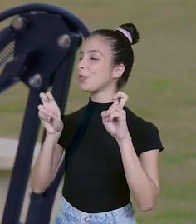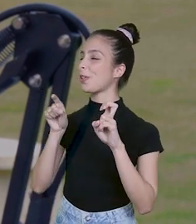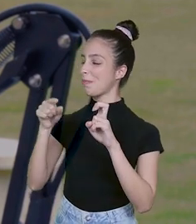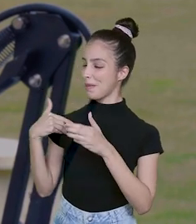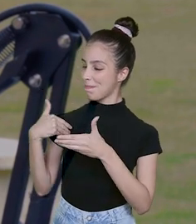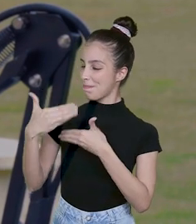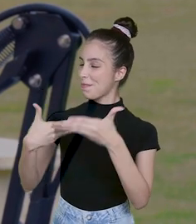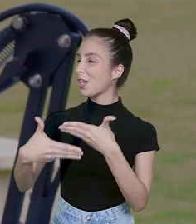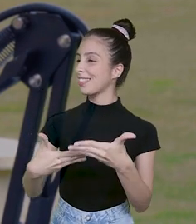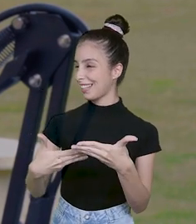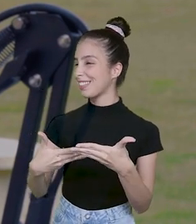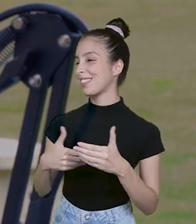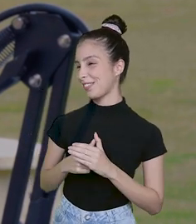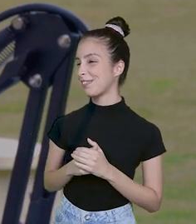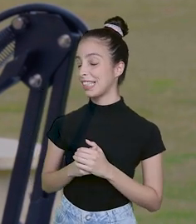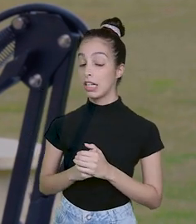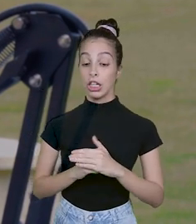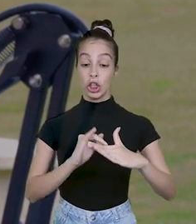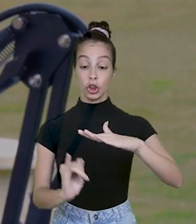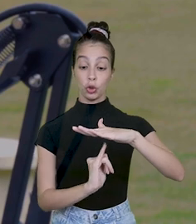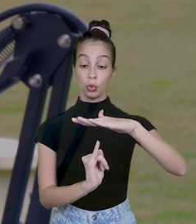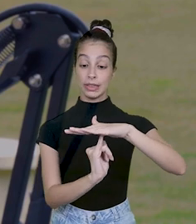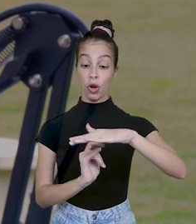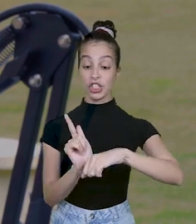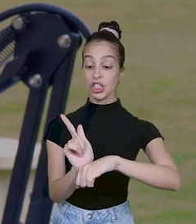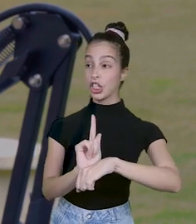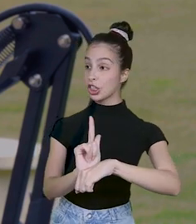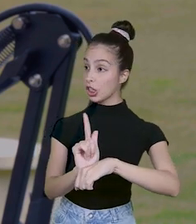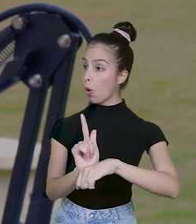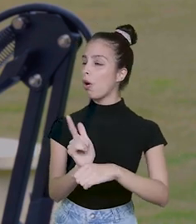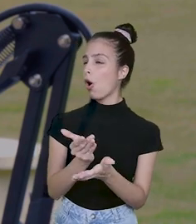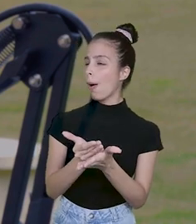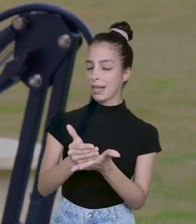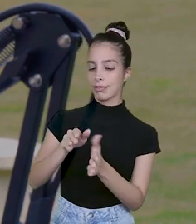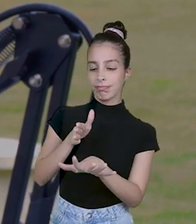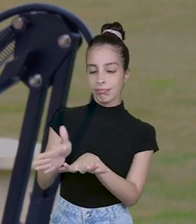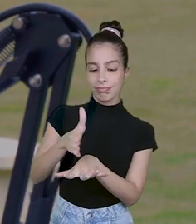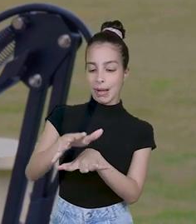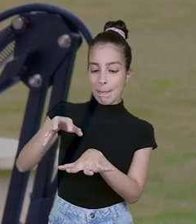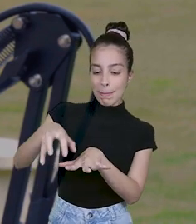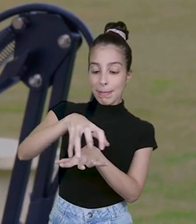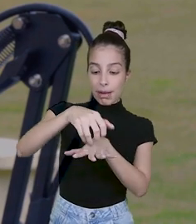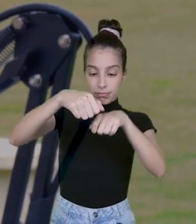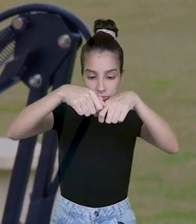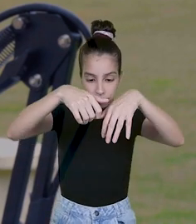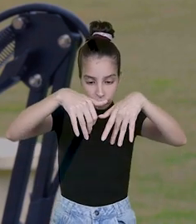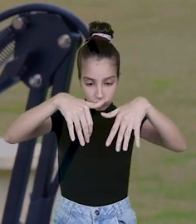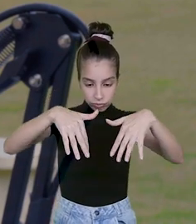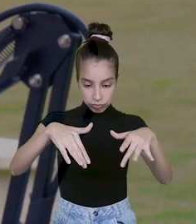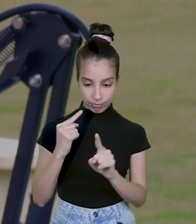ponta desse processo né quer dizer a gestão de uma instituição começa em setores como o seu e chega até Os estudantes que se